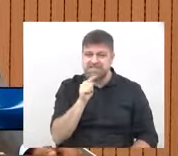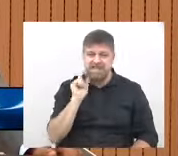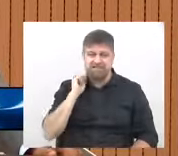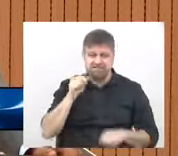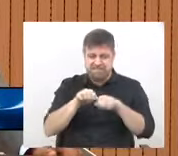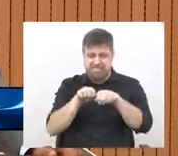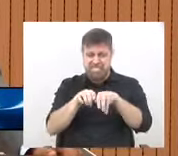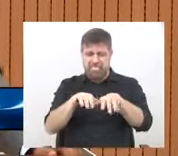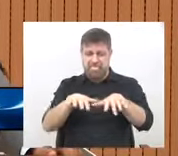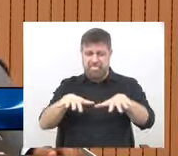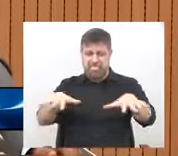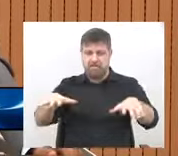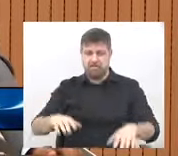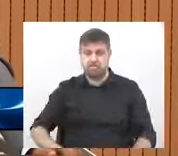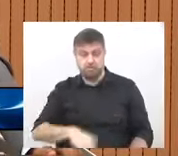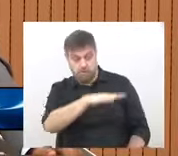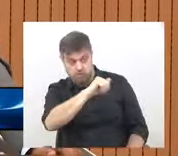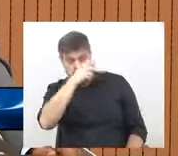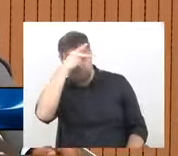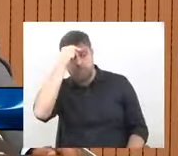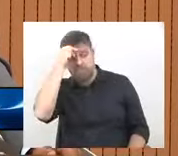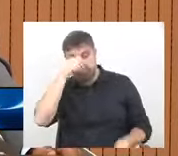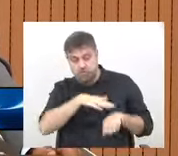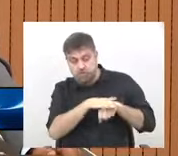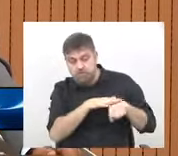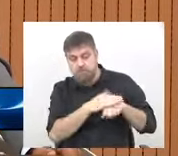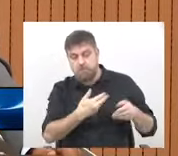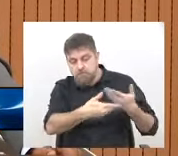Fizemos a interlocução com a prefeitura.